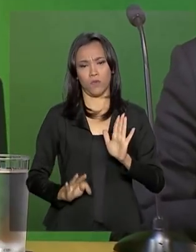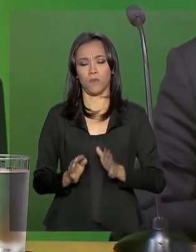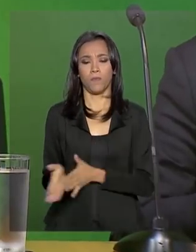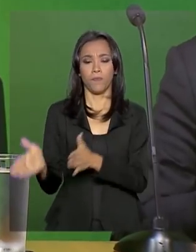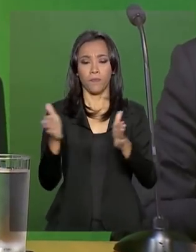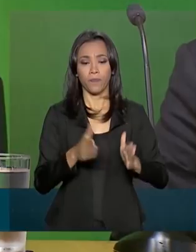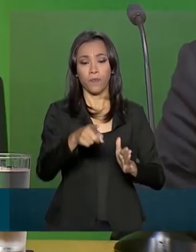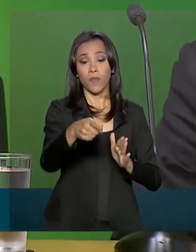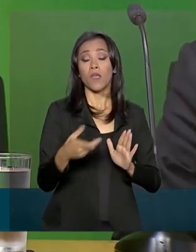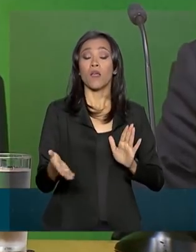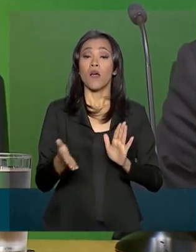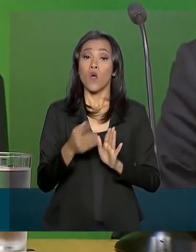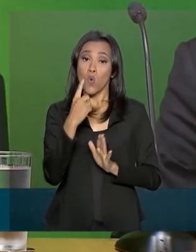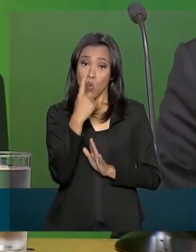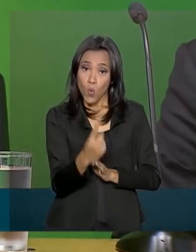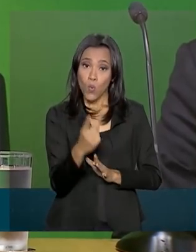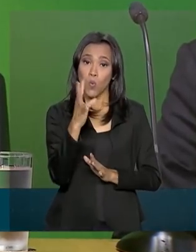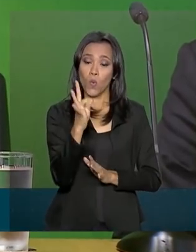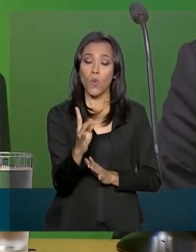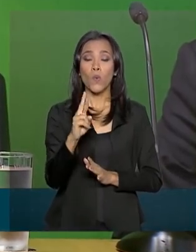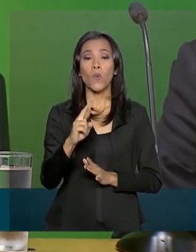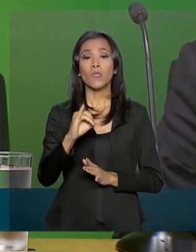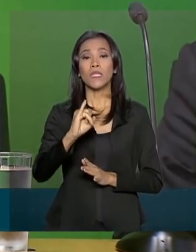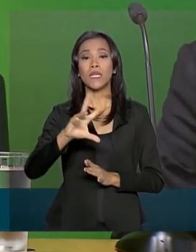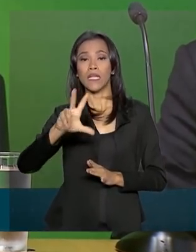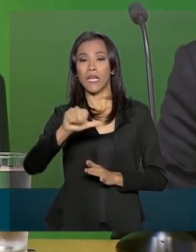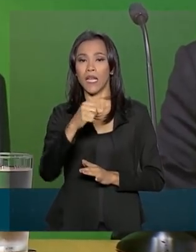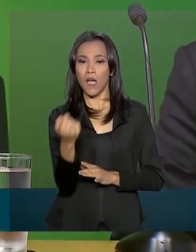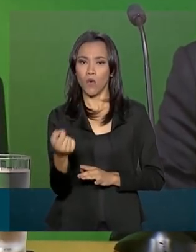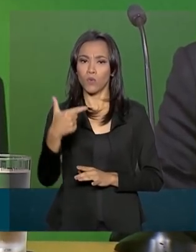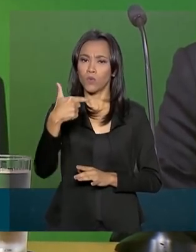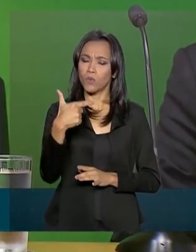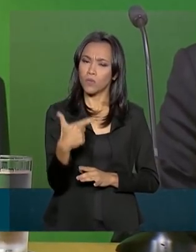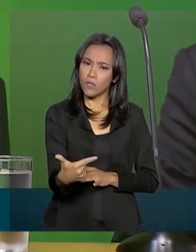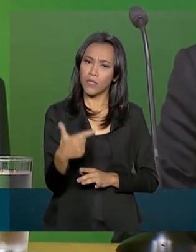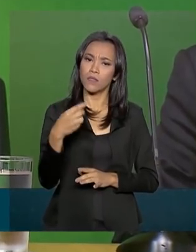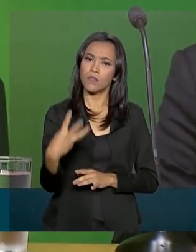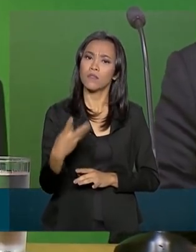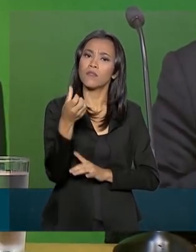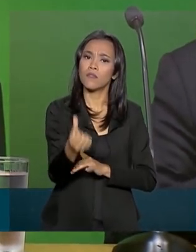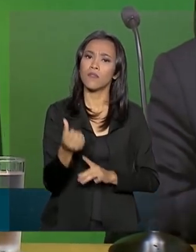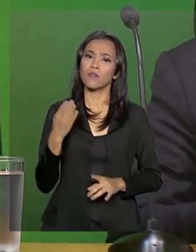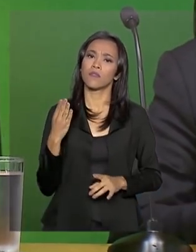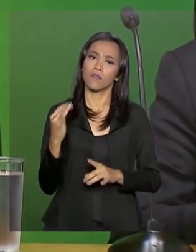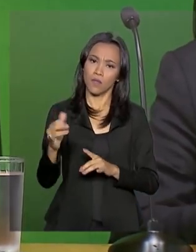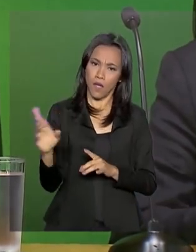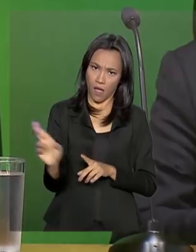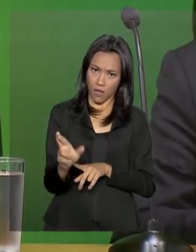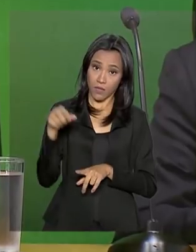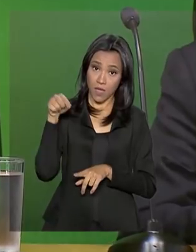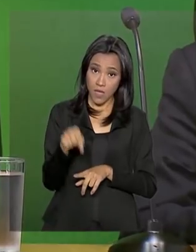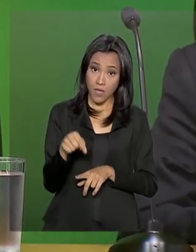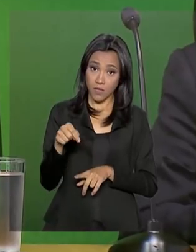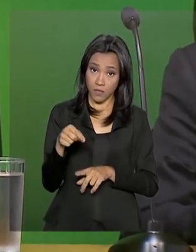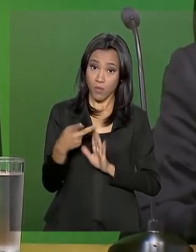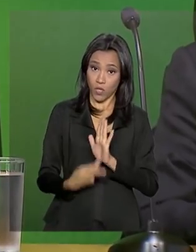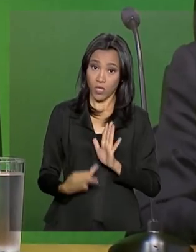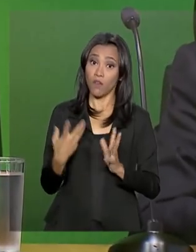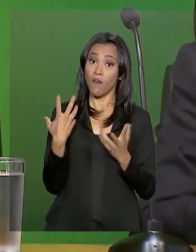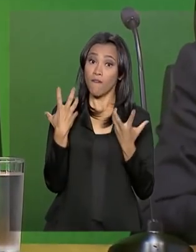propondo um projeto de R 1,23 trilhão em R 1,23 bilhões. Esse projeto nós vamos defender.